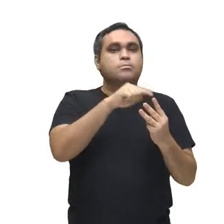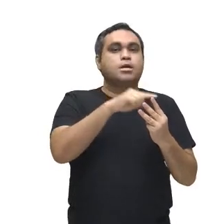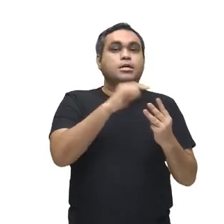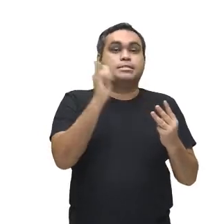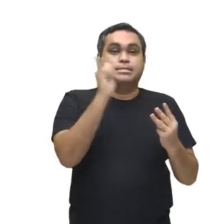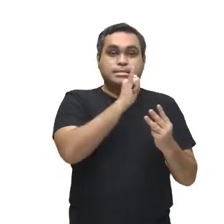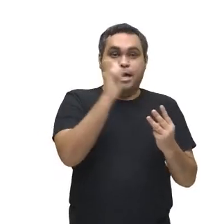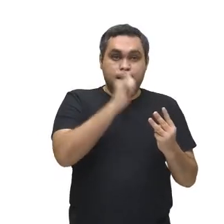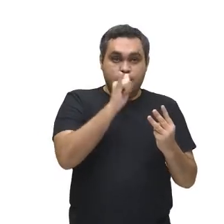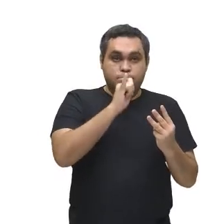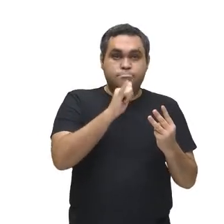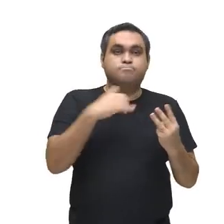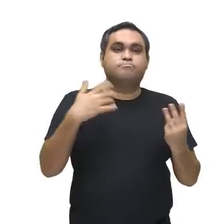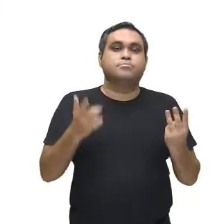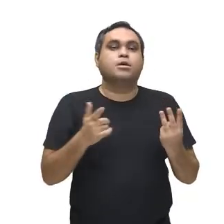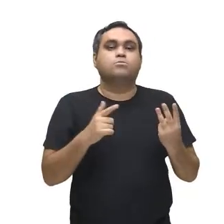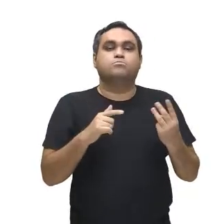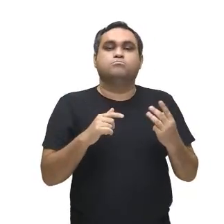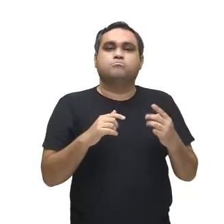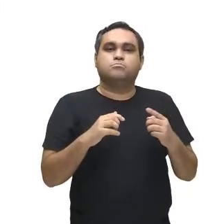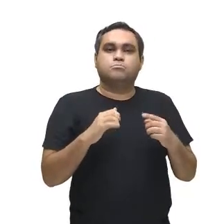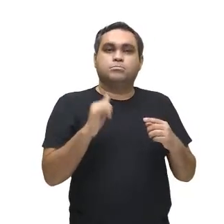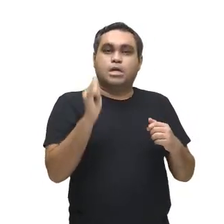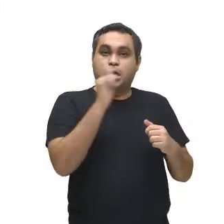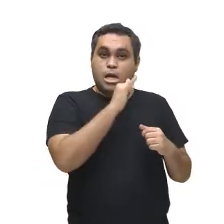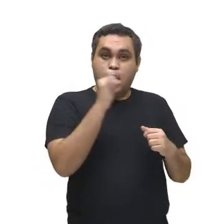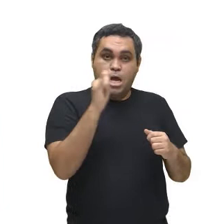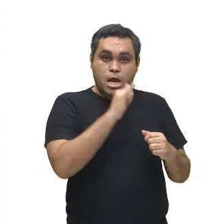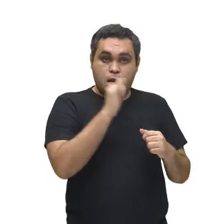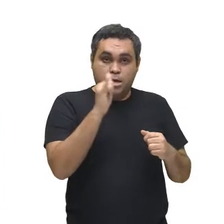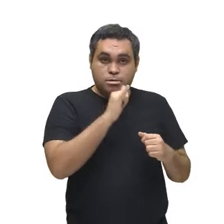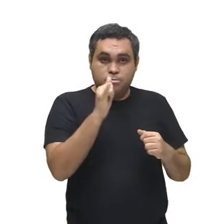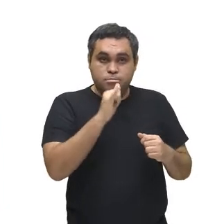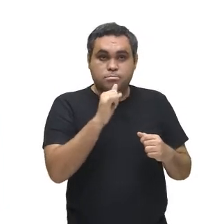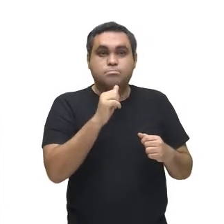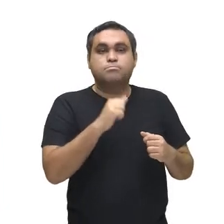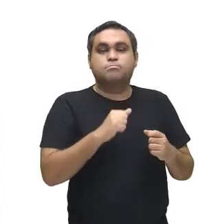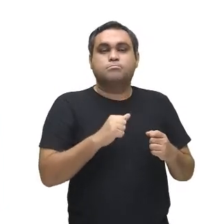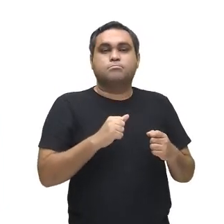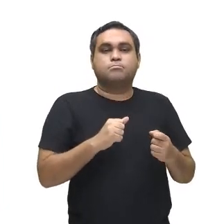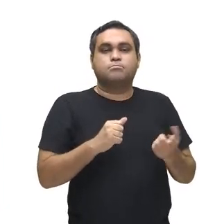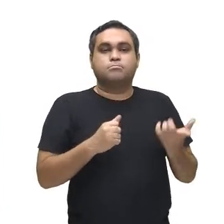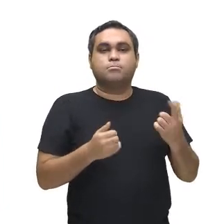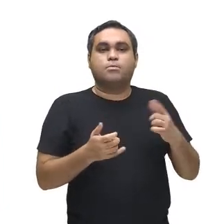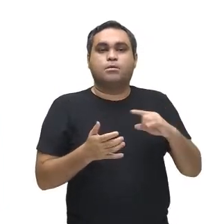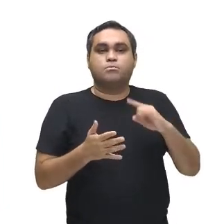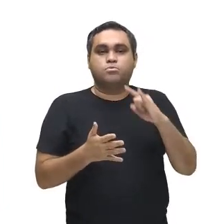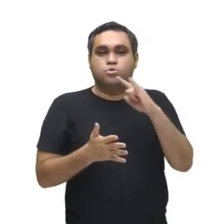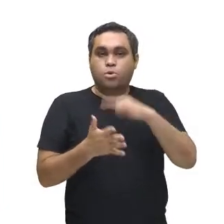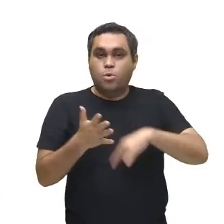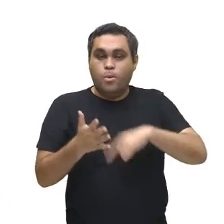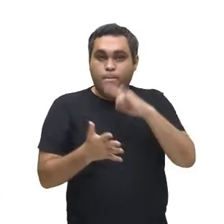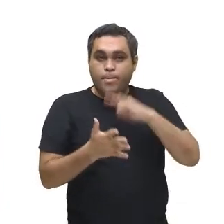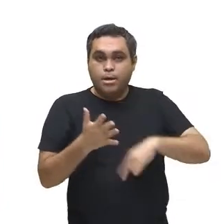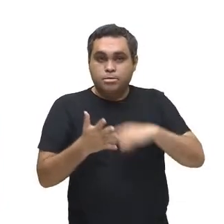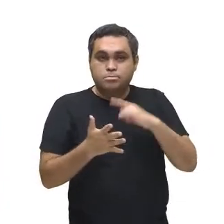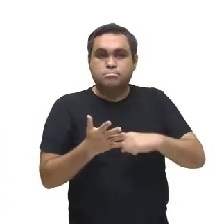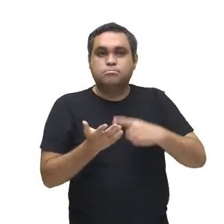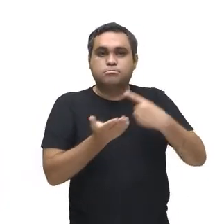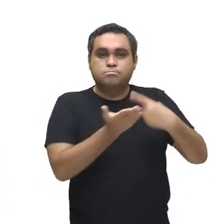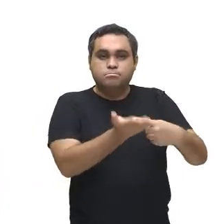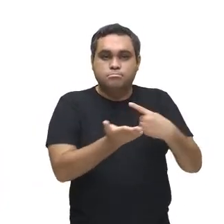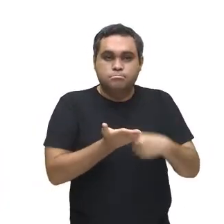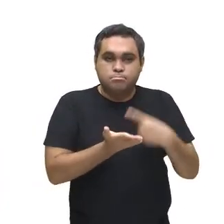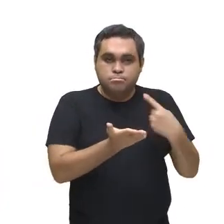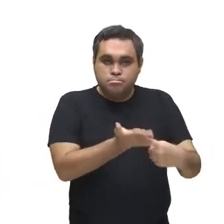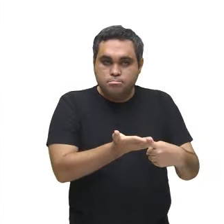assinou um acordo com a aliança rival e em troca de colônias da África. Em 1907, formou a